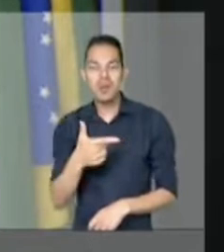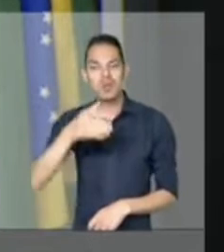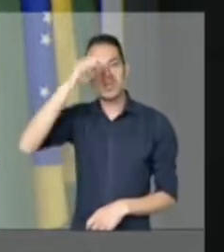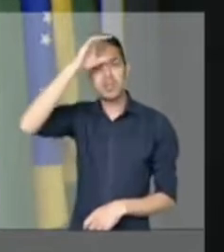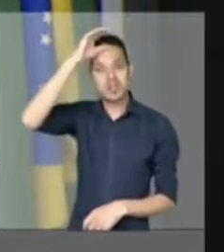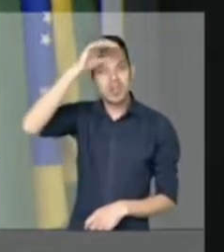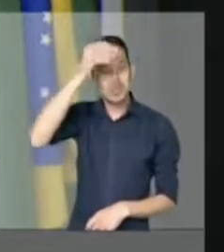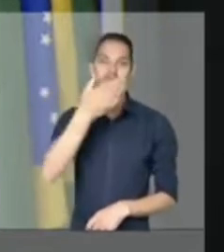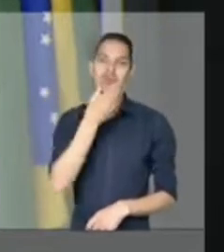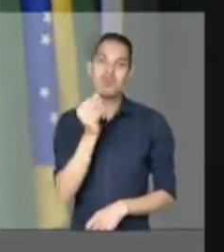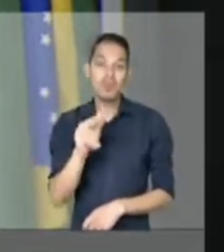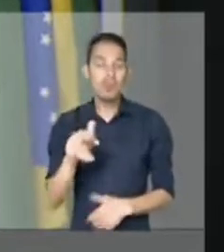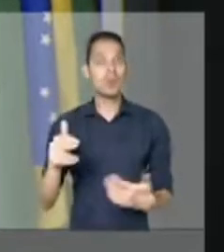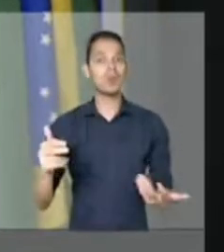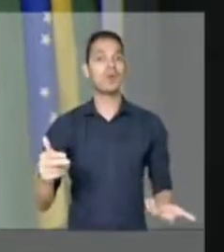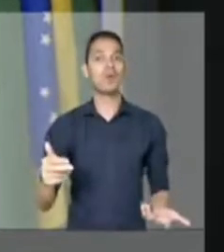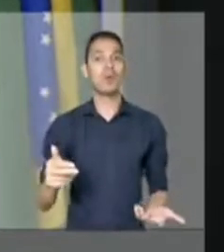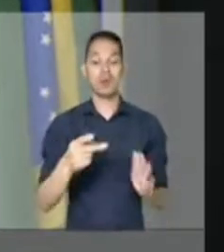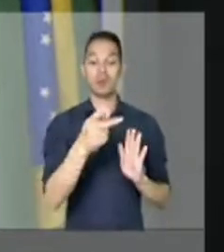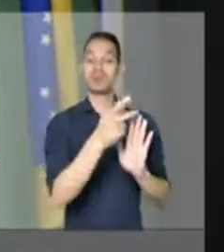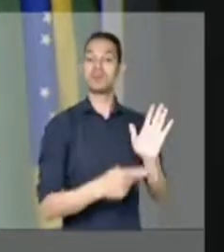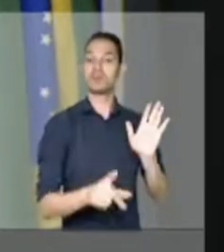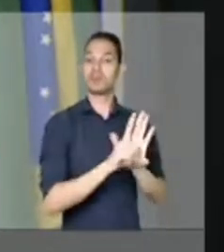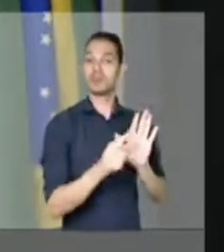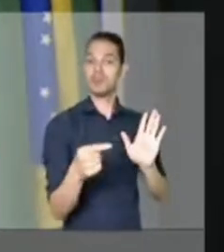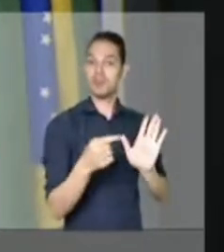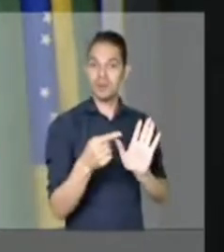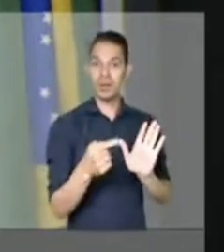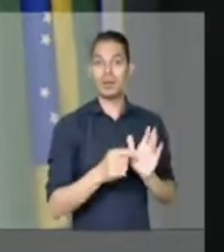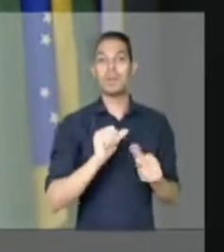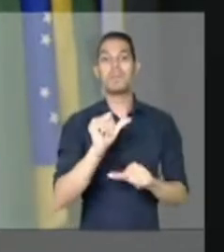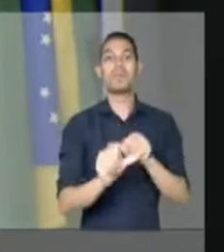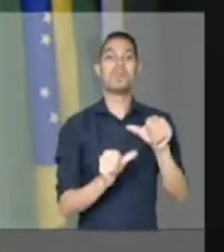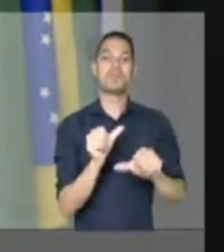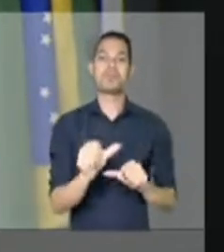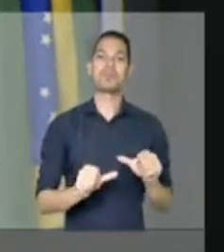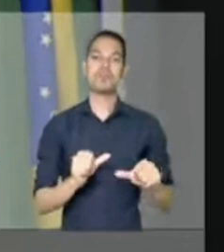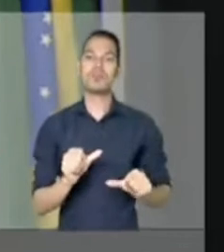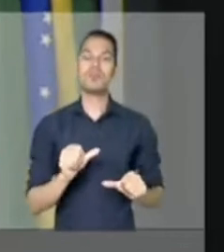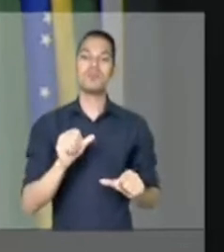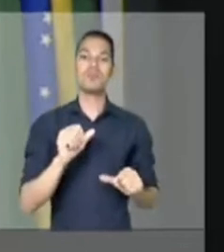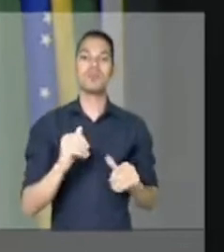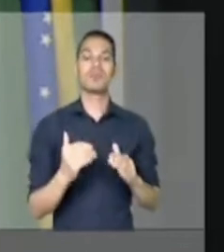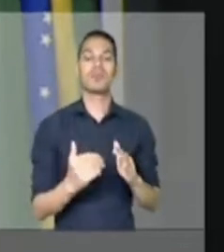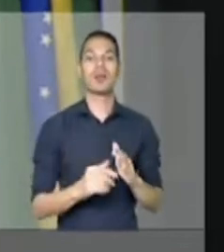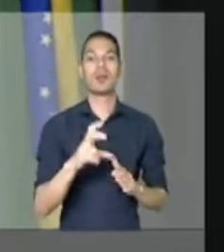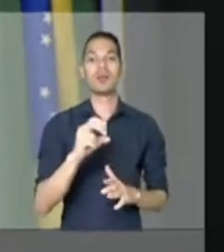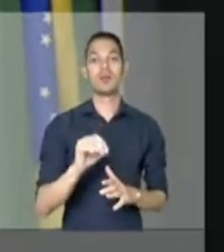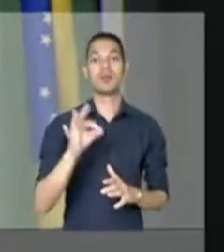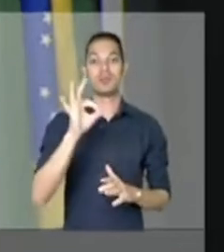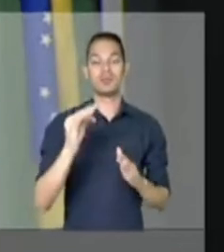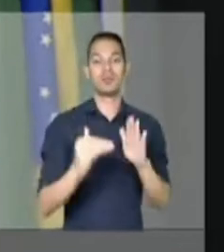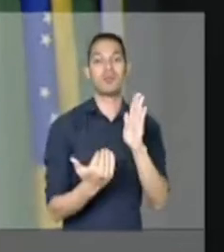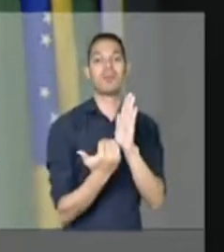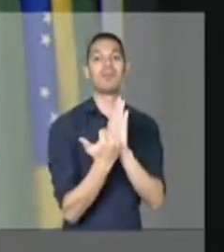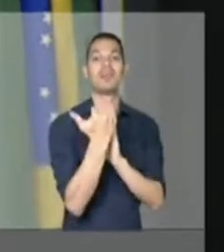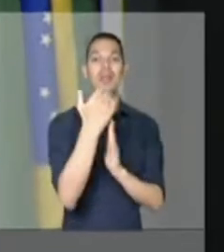um irmão. E esse projeto de lei, ele faz uma alteração que ele aumenta em 50% a